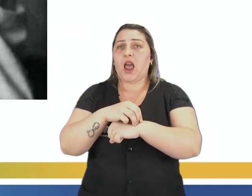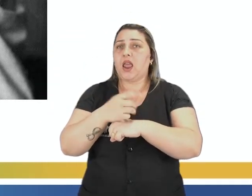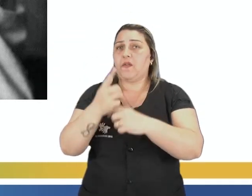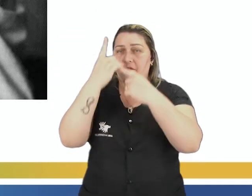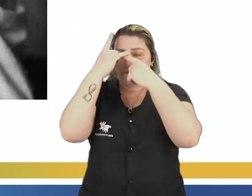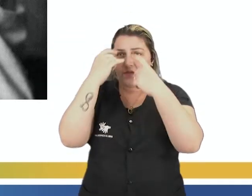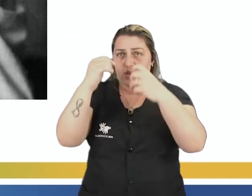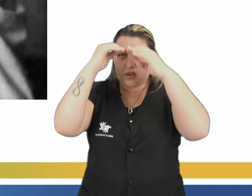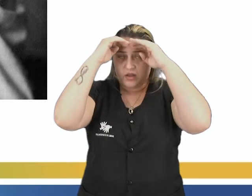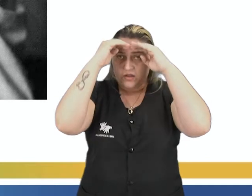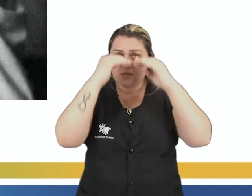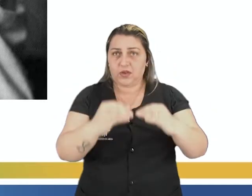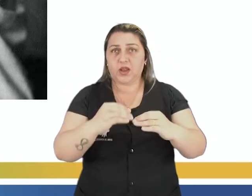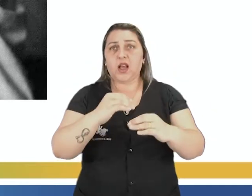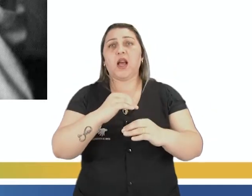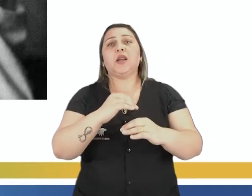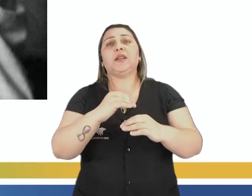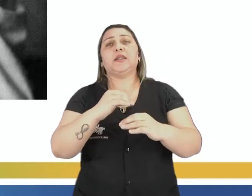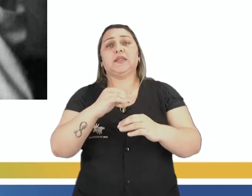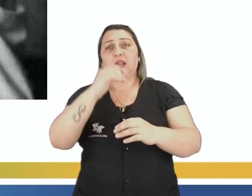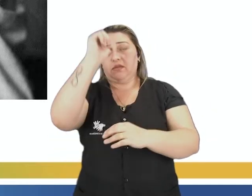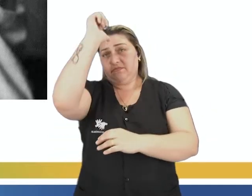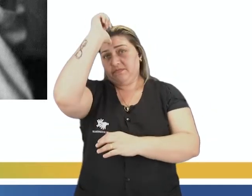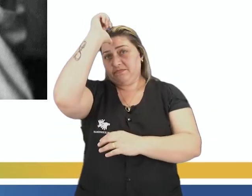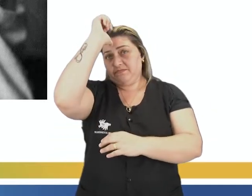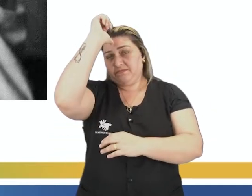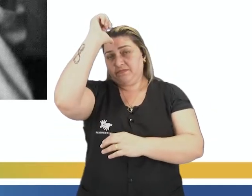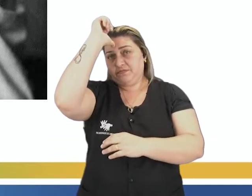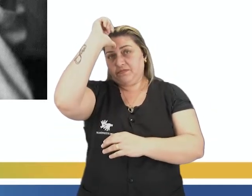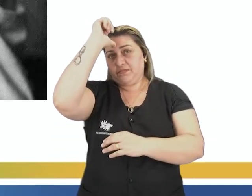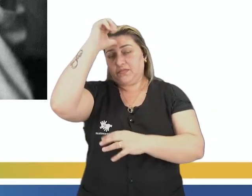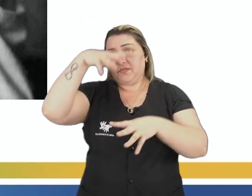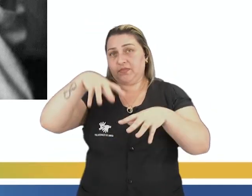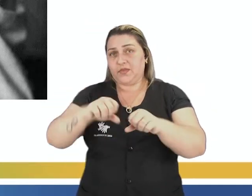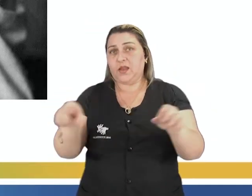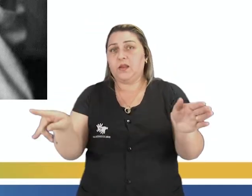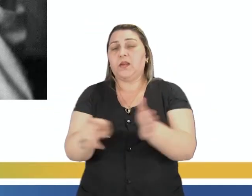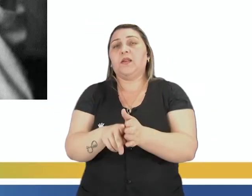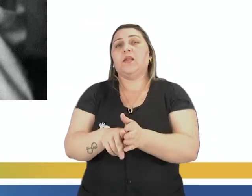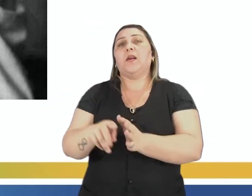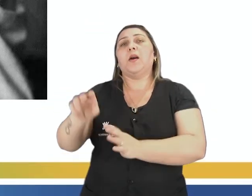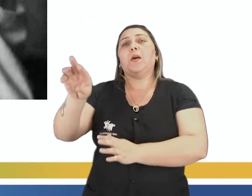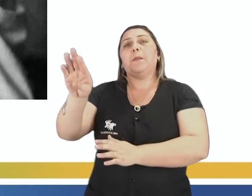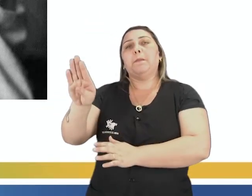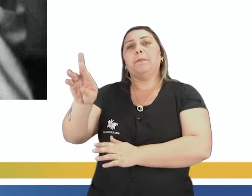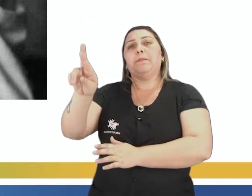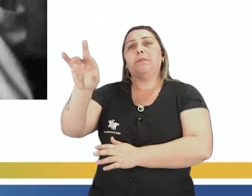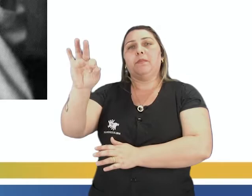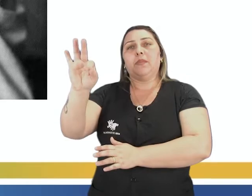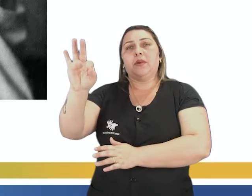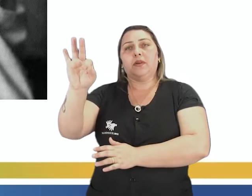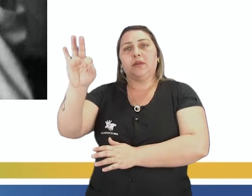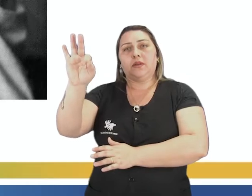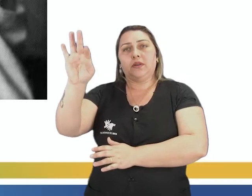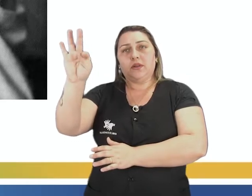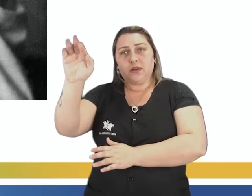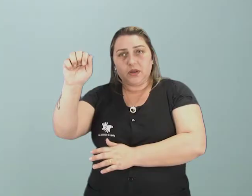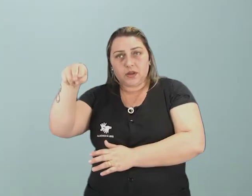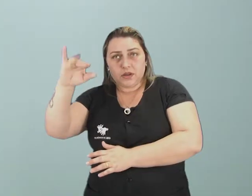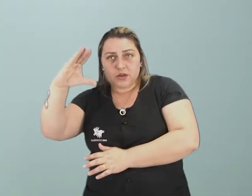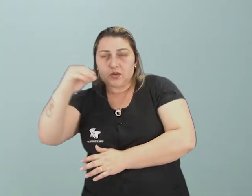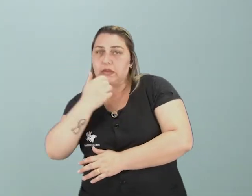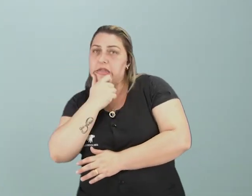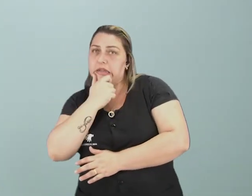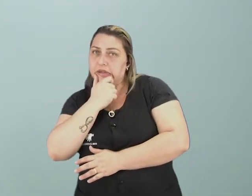e a desobediência civil na Índia, tá? A Índia era dominada pelos britânicos, né? Esses ingleses, eles acabavam